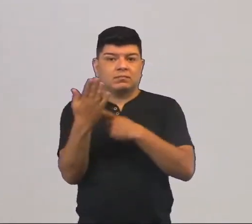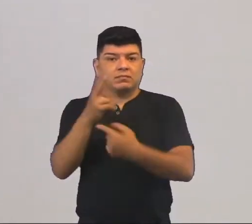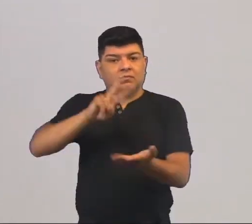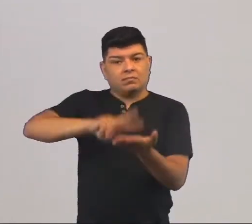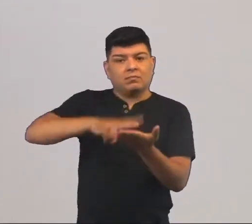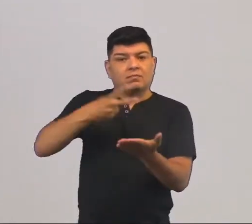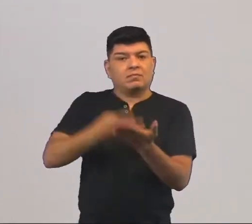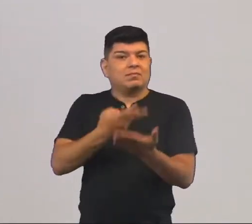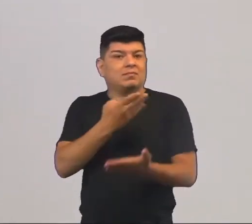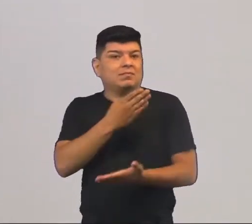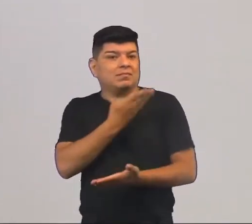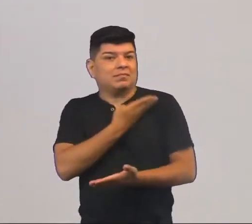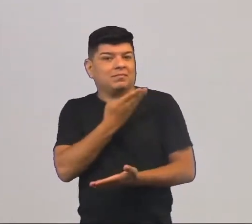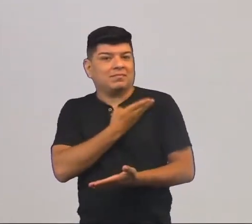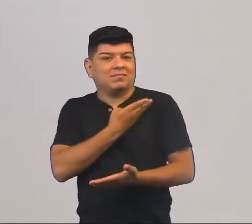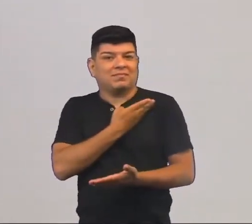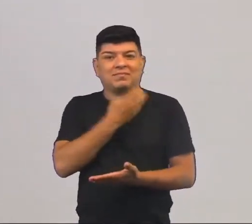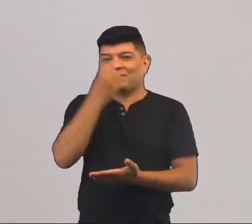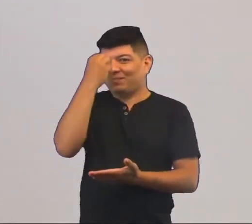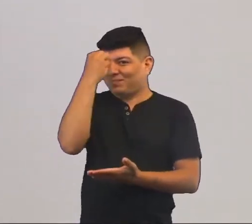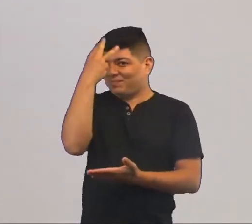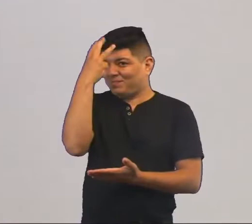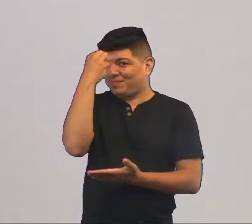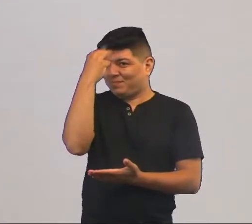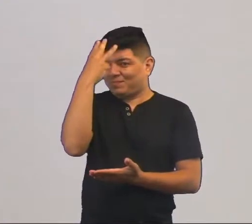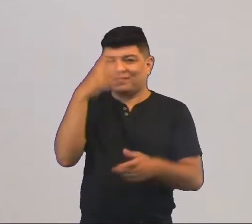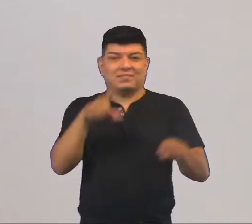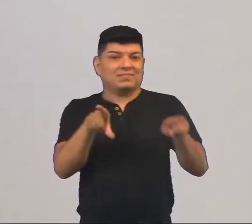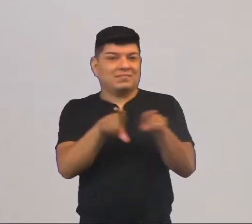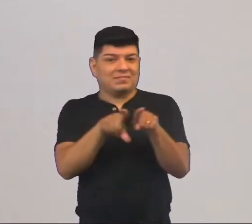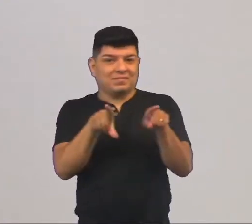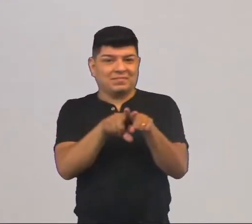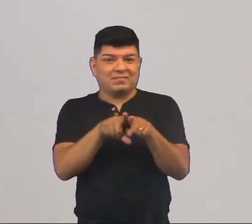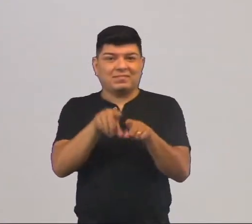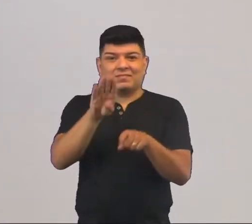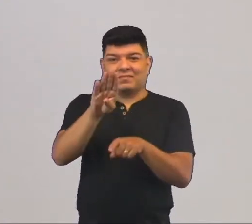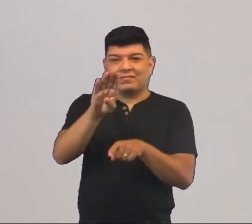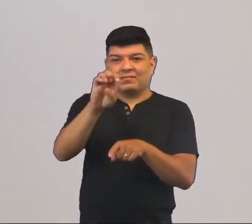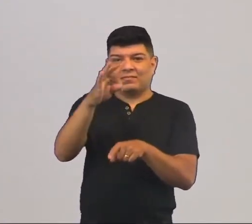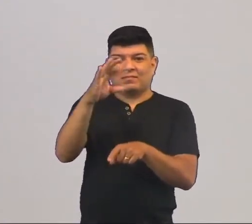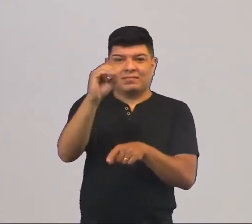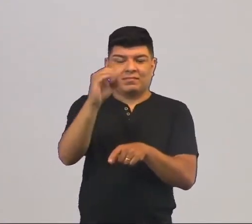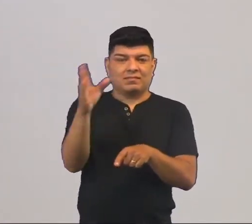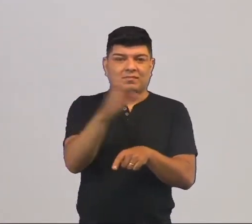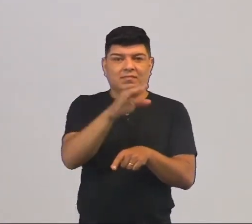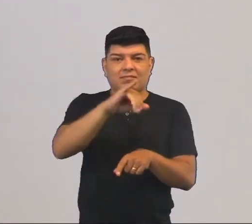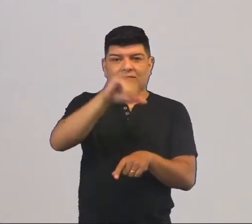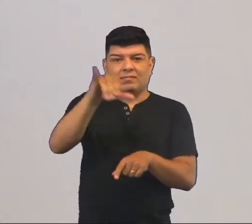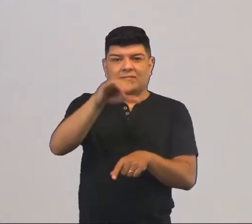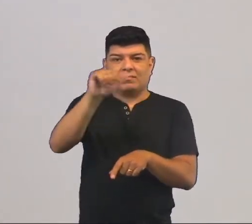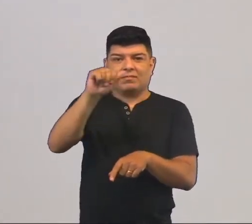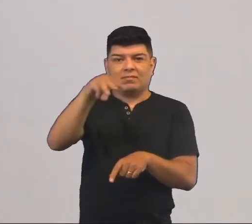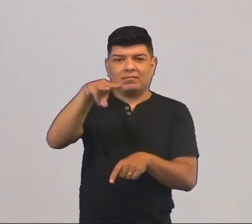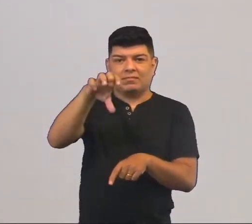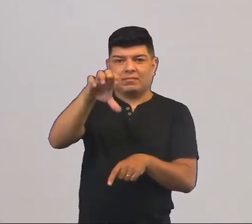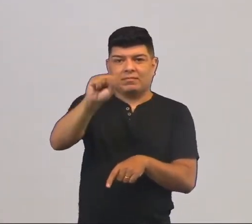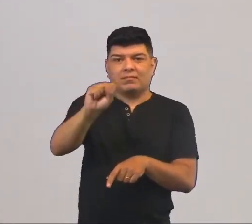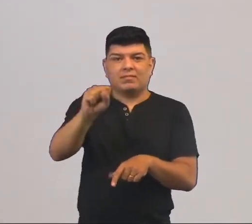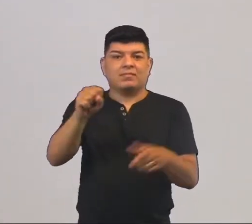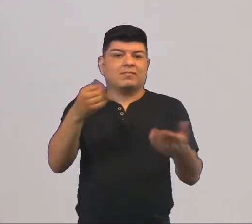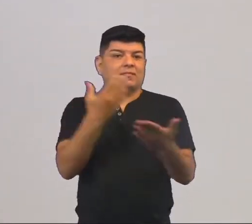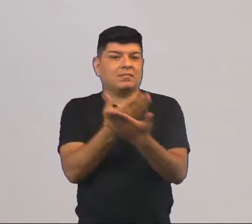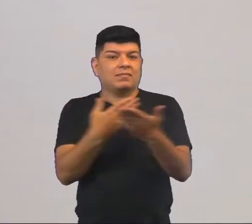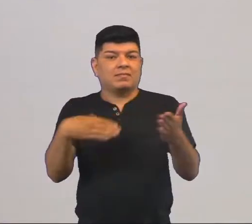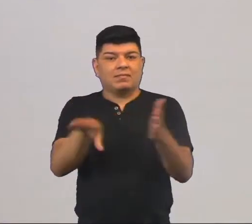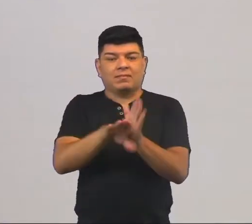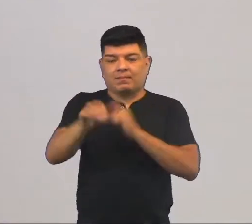ajuda do meu colega intérprete Moisés e também o Beto aqui nos estúdios e o Jamerson, para que esta aula chegue até você